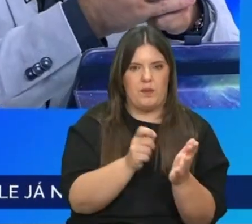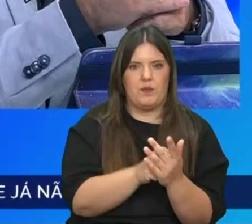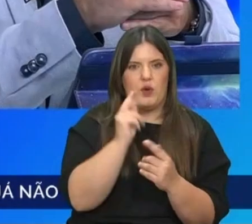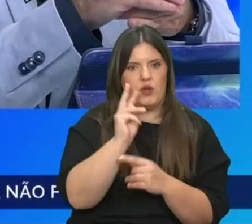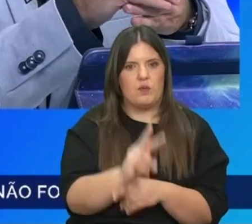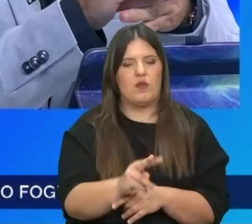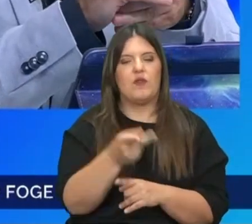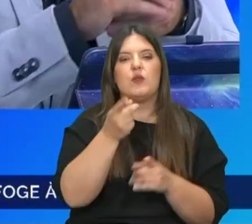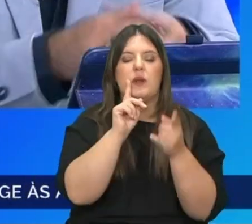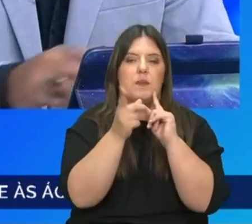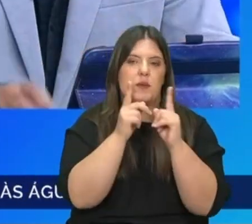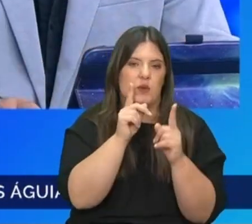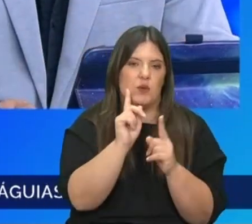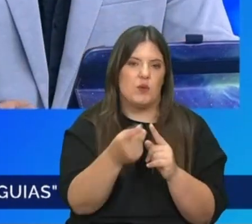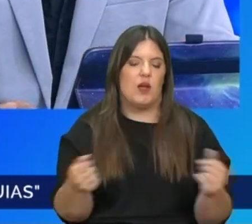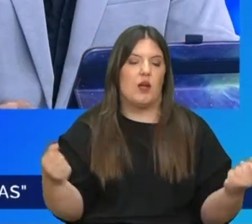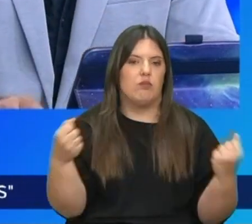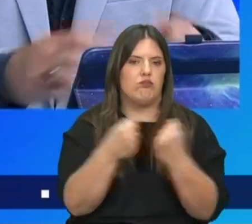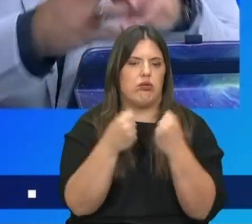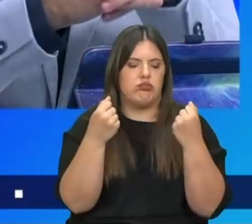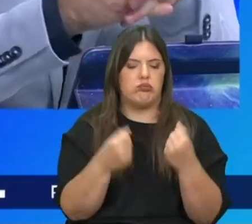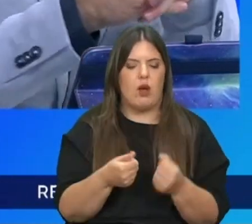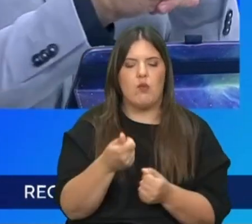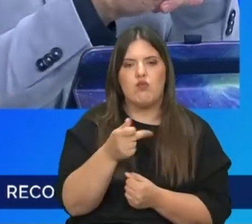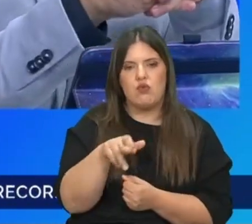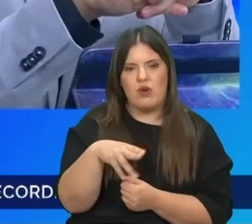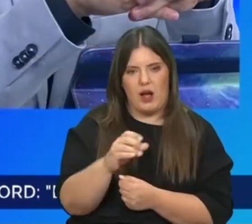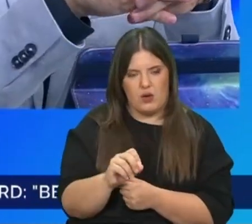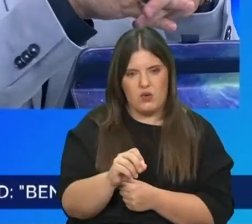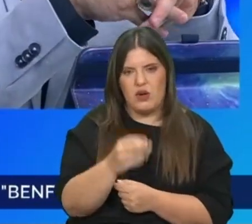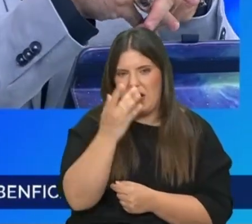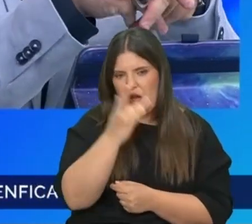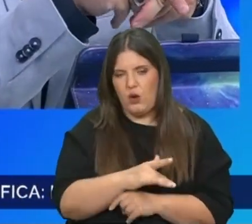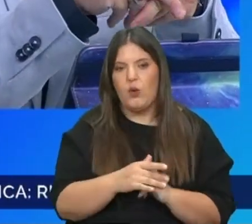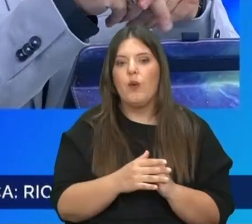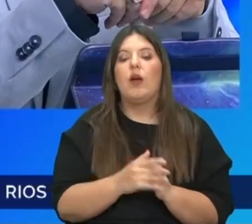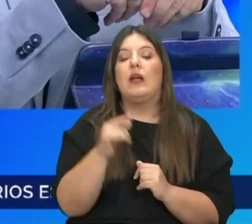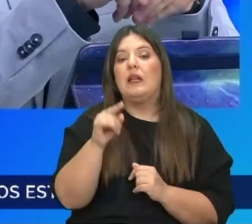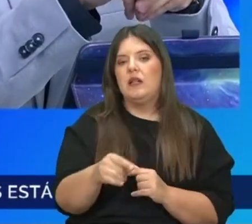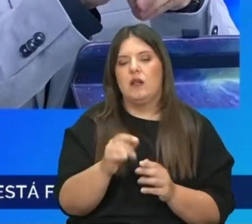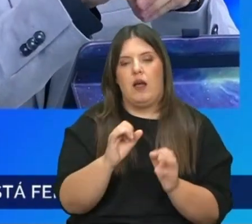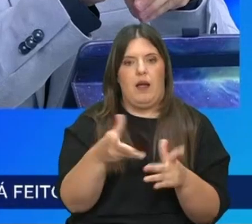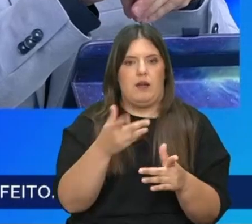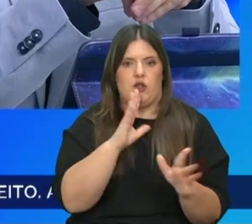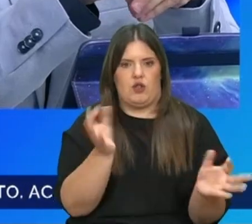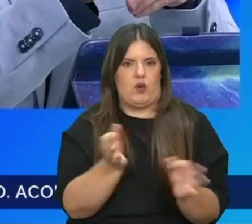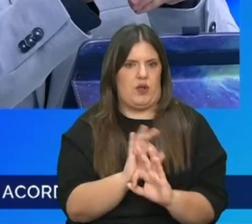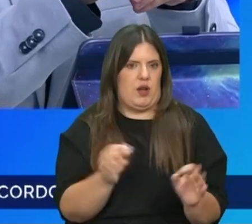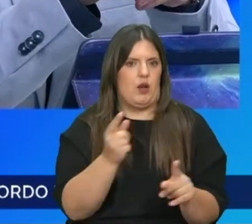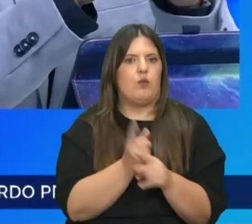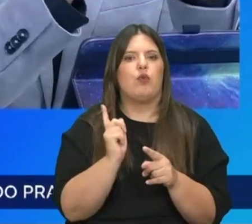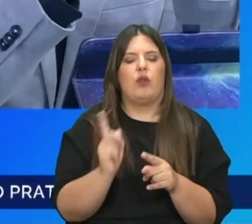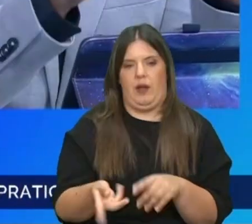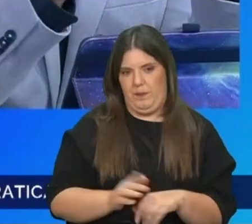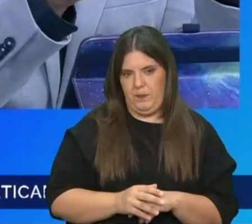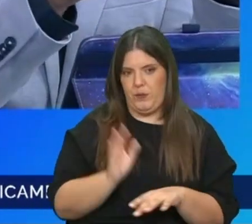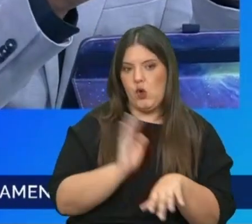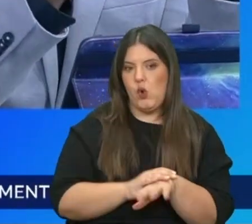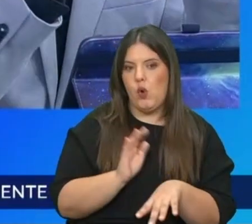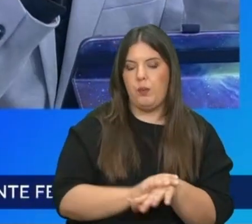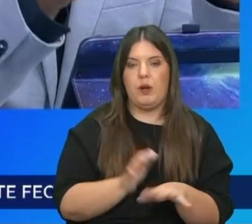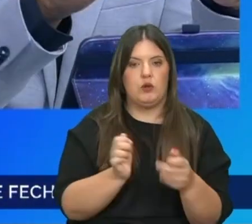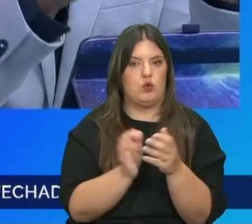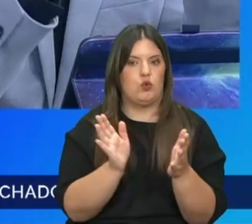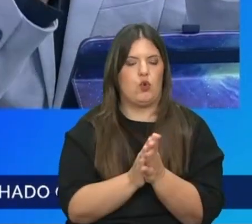ver são animações daquilo que são colisões de buracos negros e isto é absolutamente extraordinário. Porquê? Porque tudo o que são os